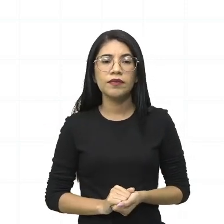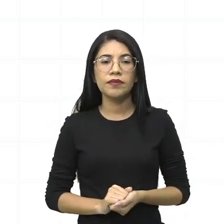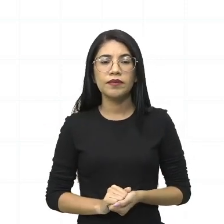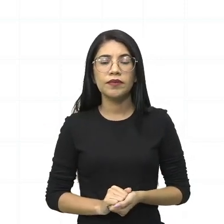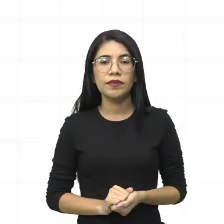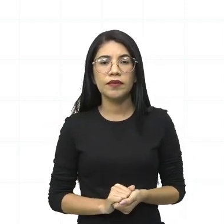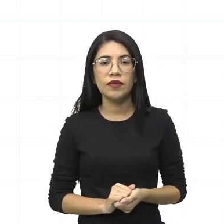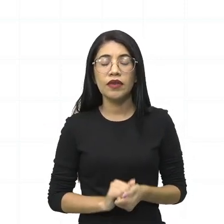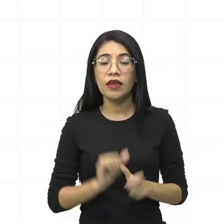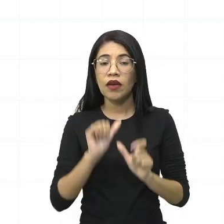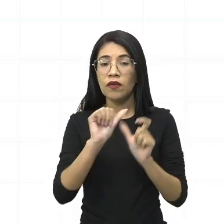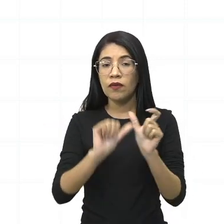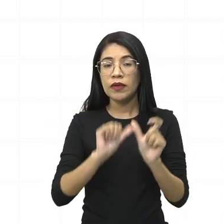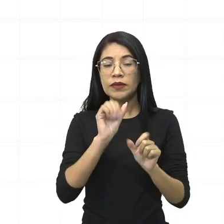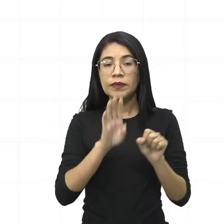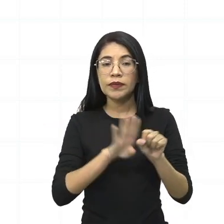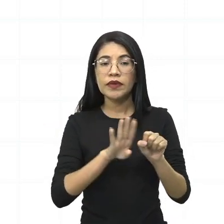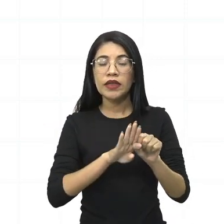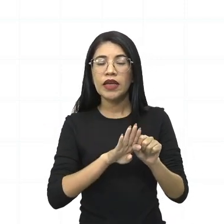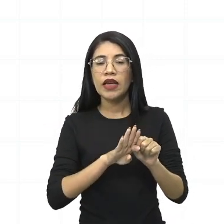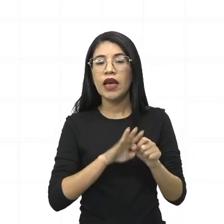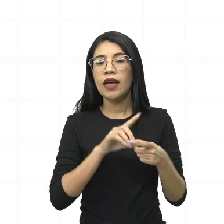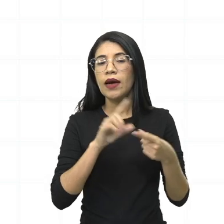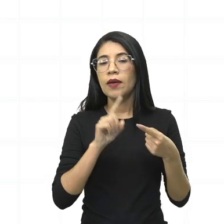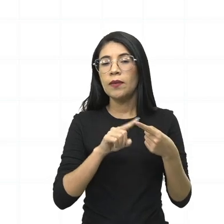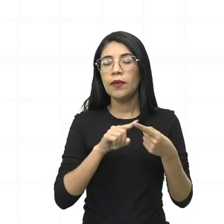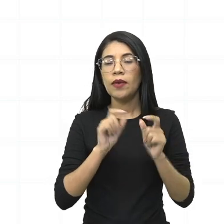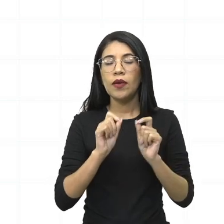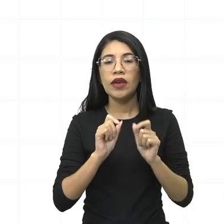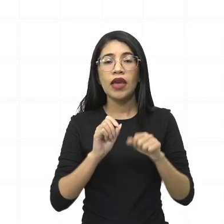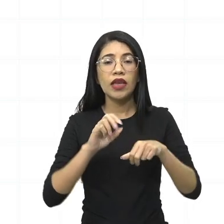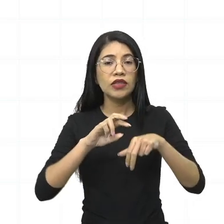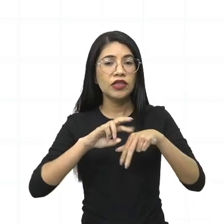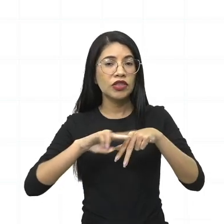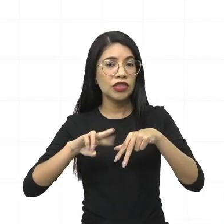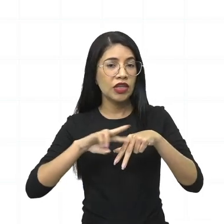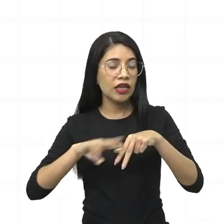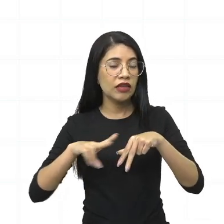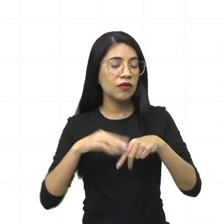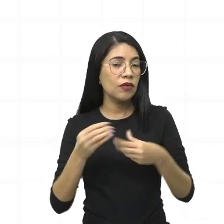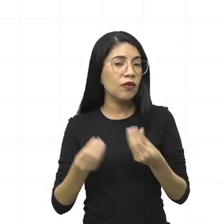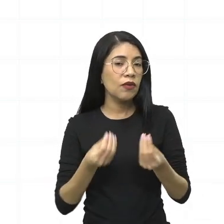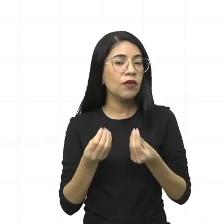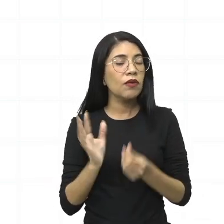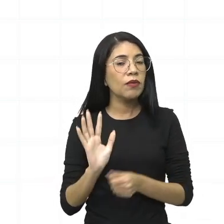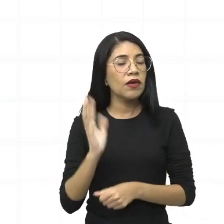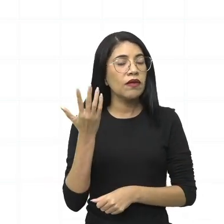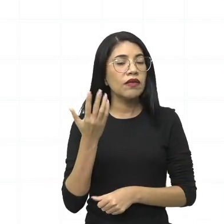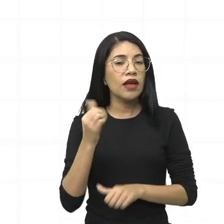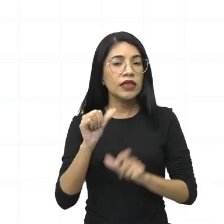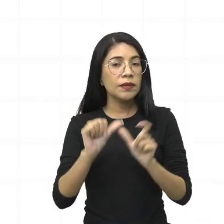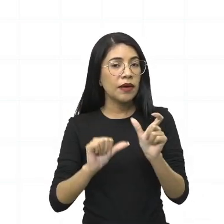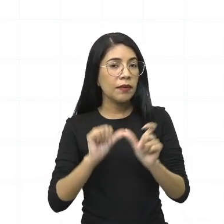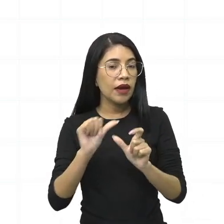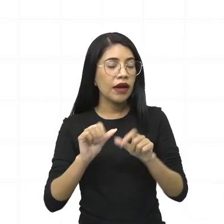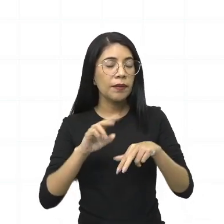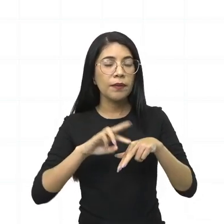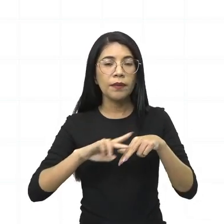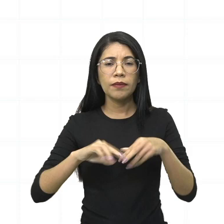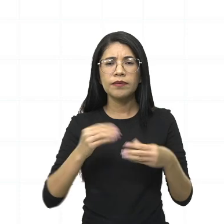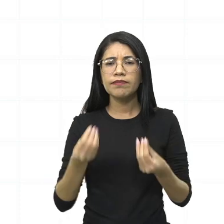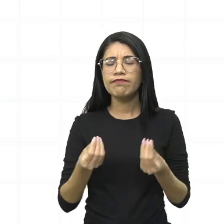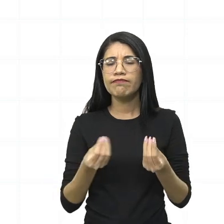Flexão do substantivo, a primeira delas é a flexão de gênero, tá? O que é a flexão de